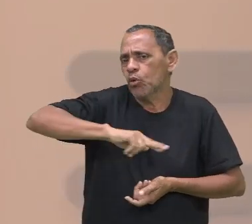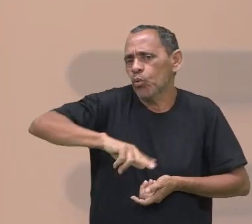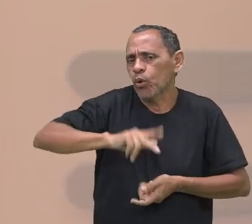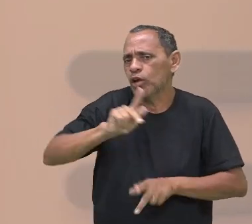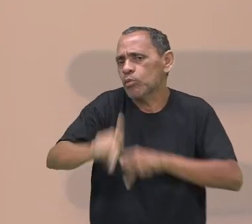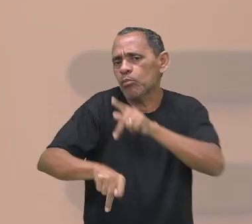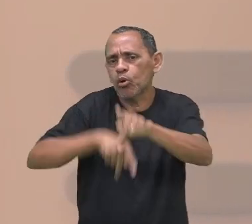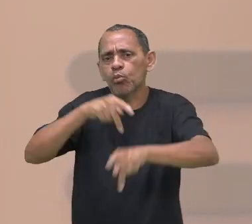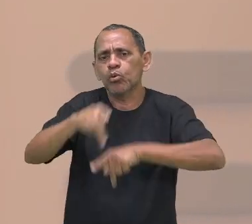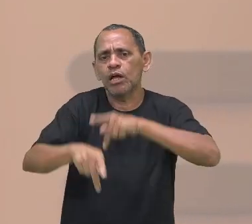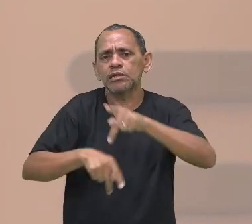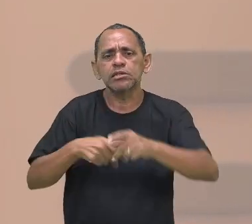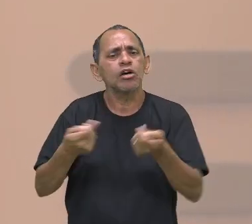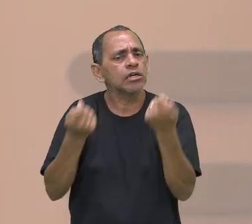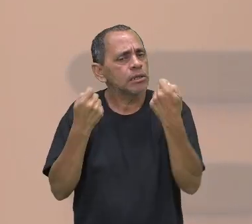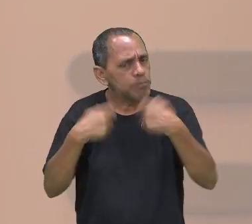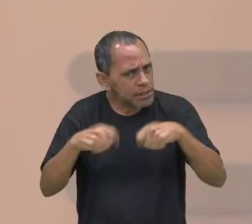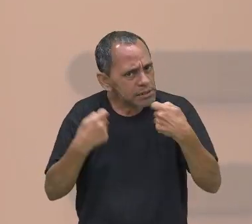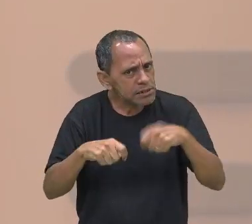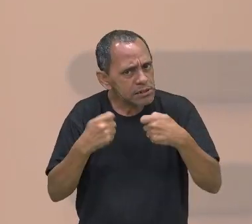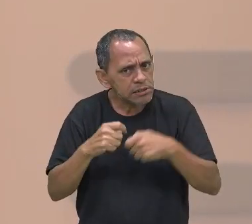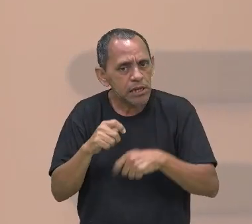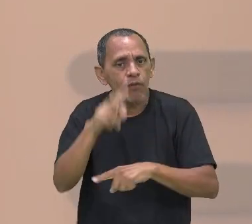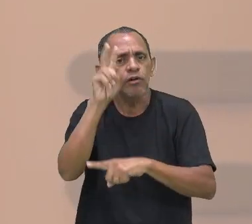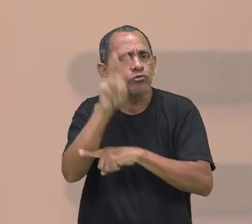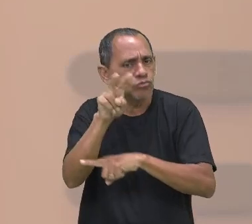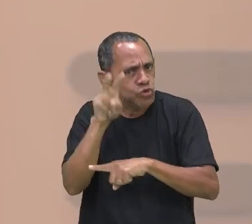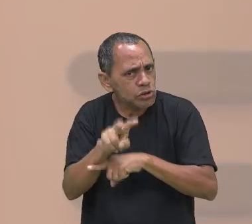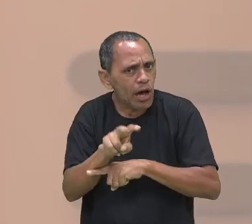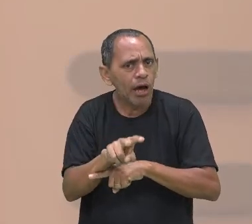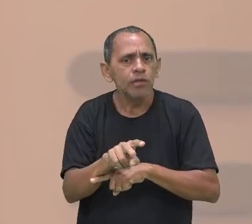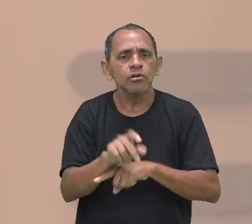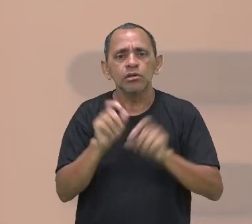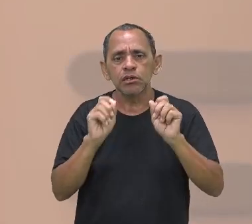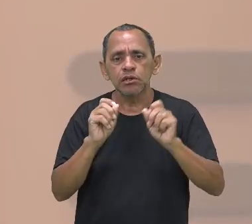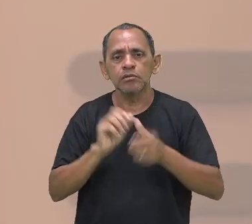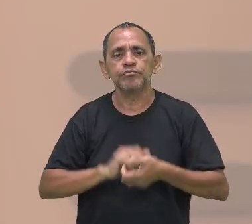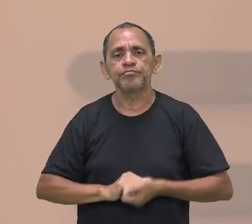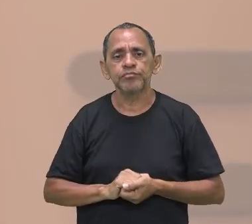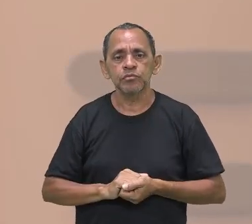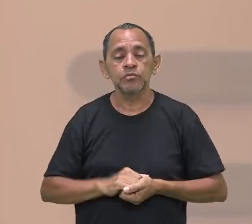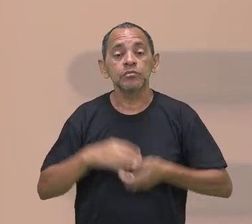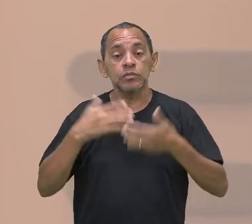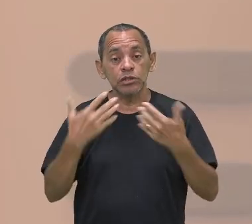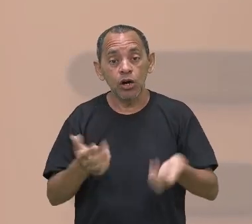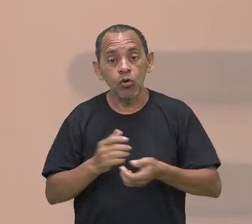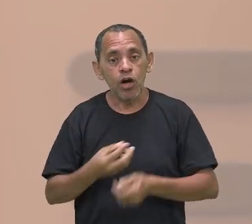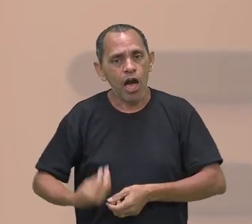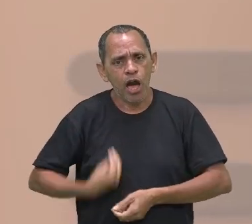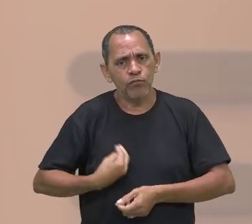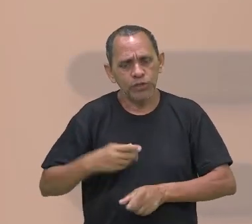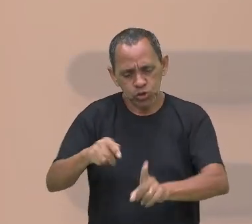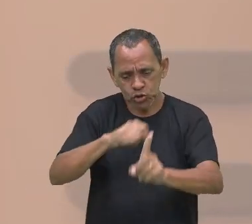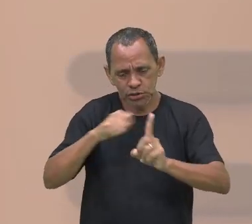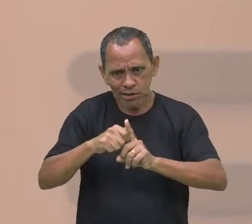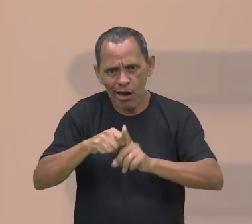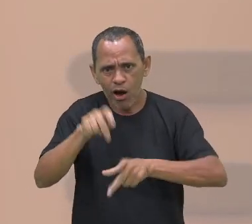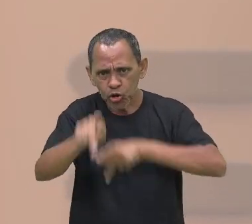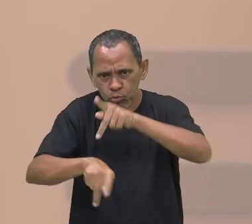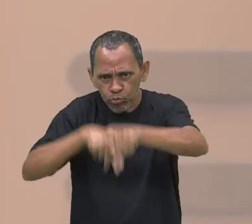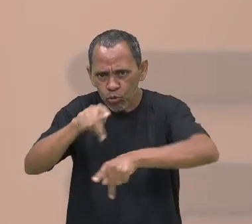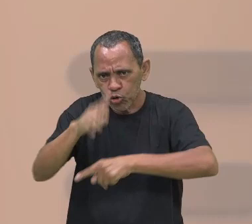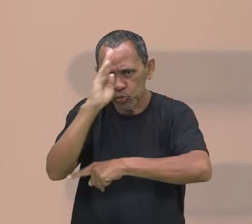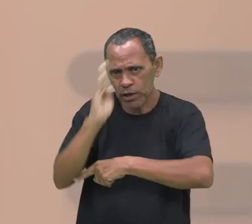população que necessitasse de cuidado. Desta forma, a vida social do povo brasileiro